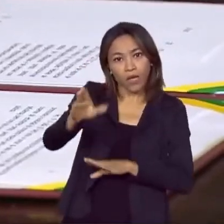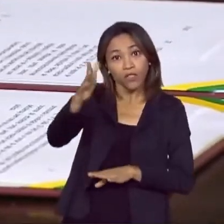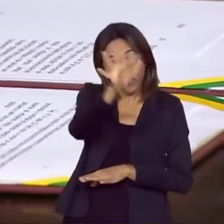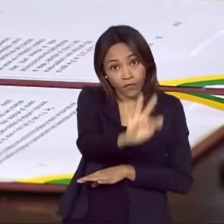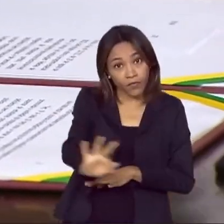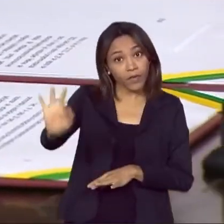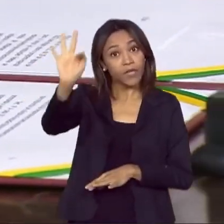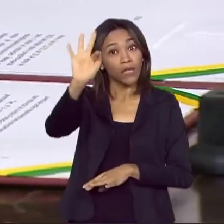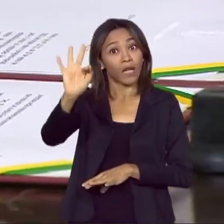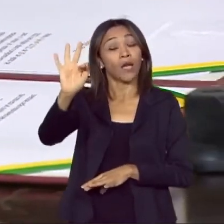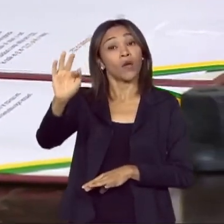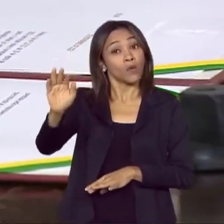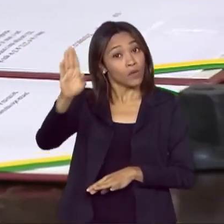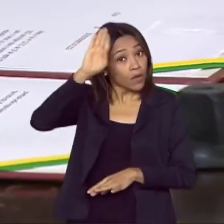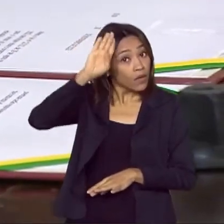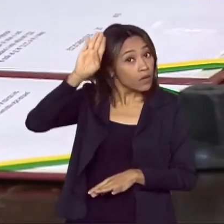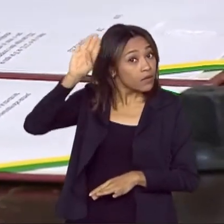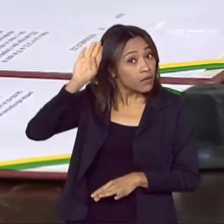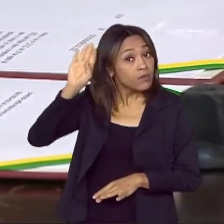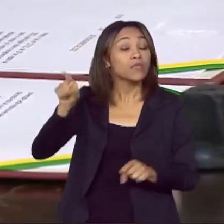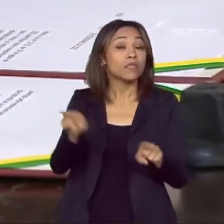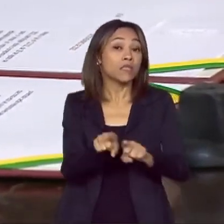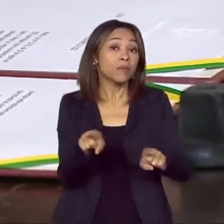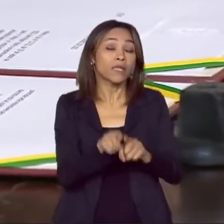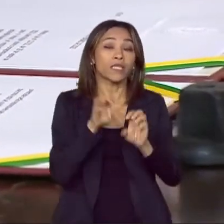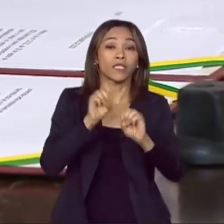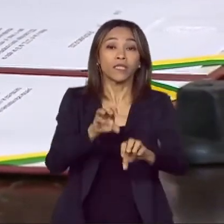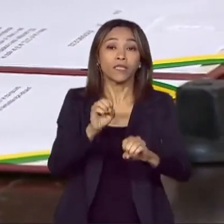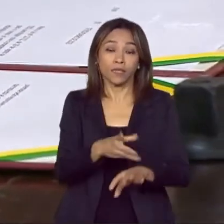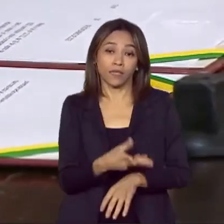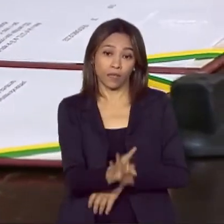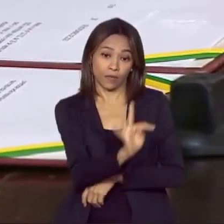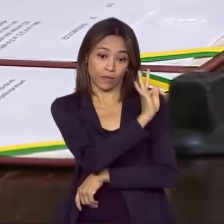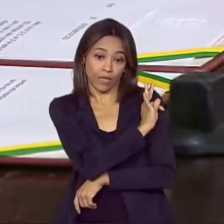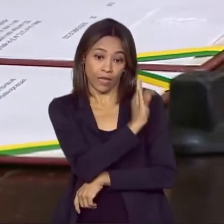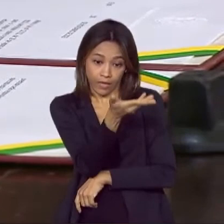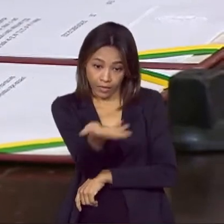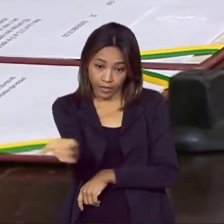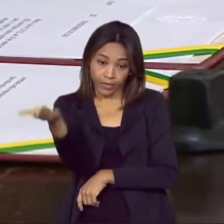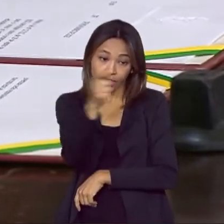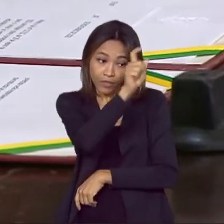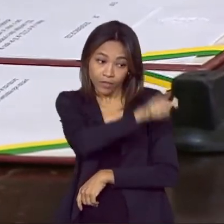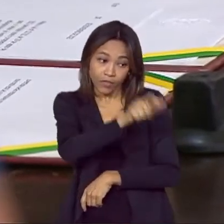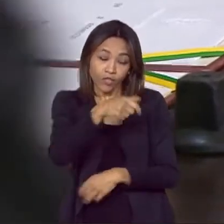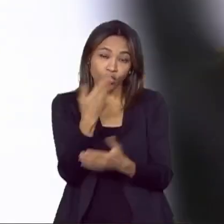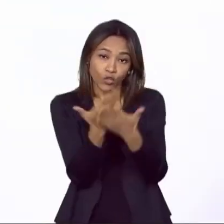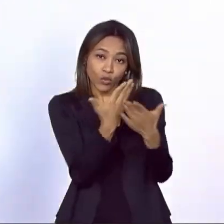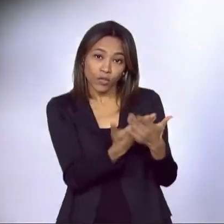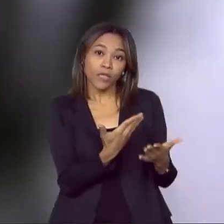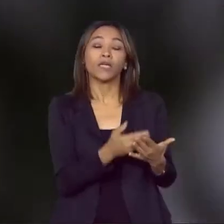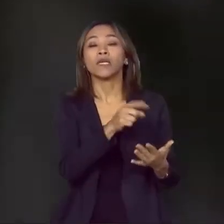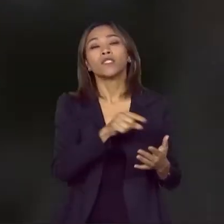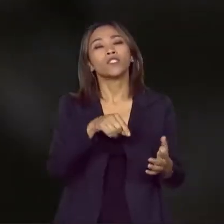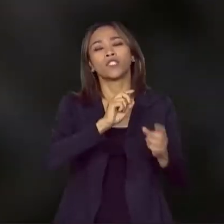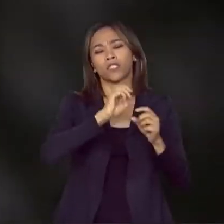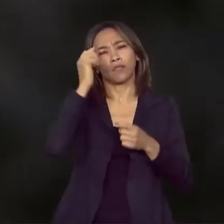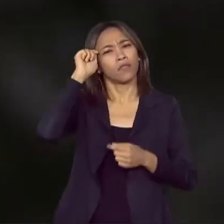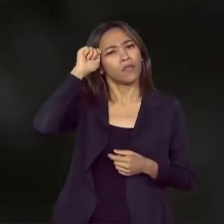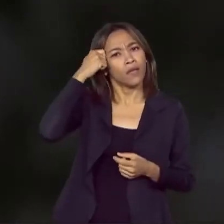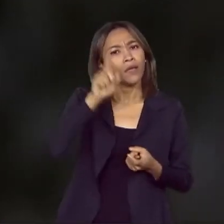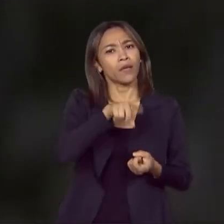de Educação Superior e de Ensino Técnico de estudantes pretos, pardos,